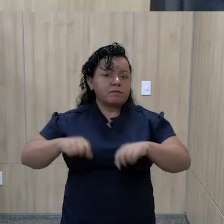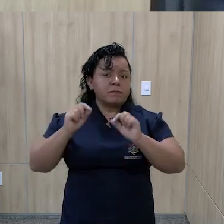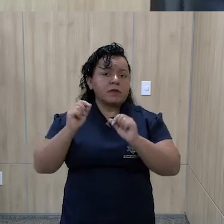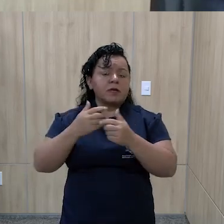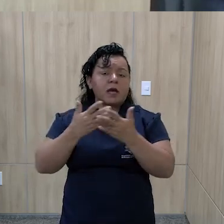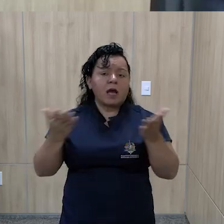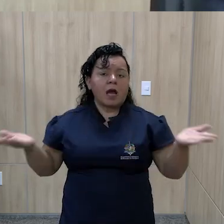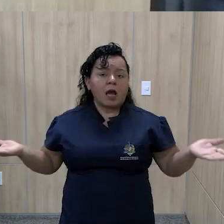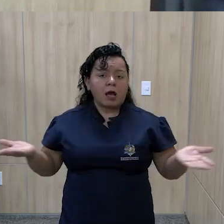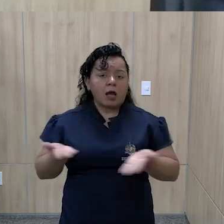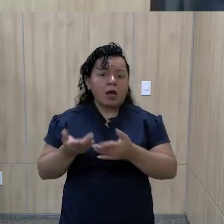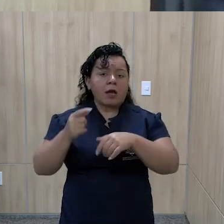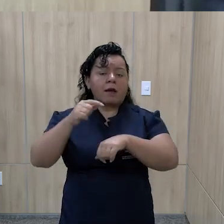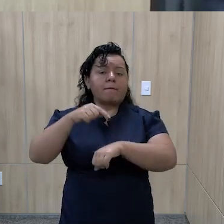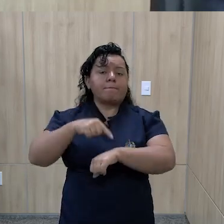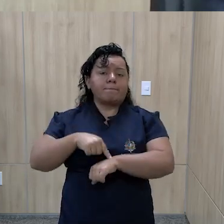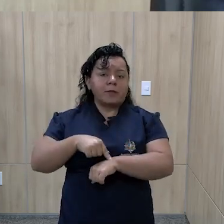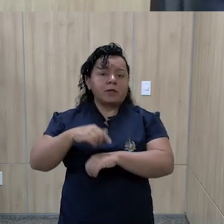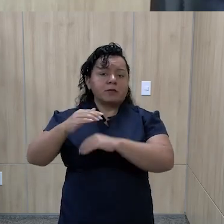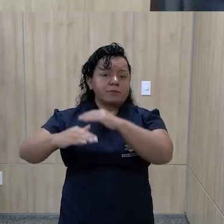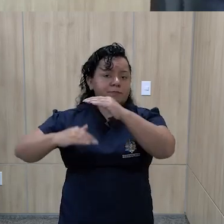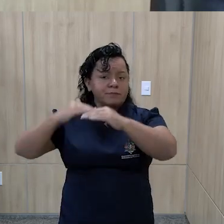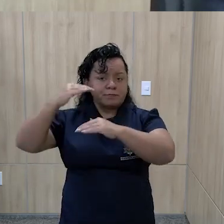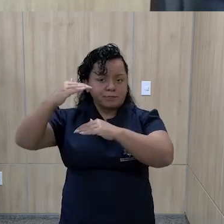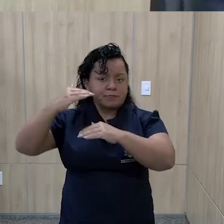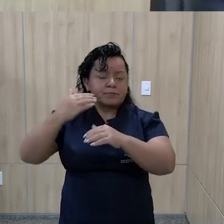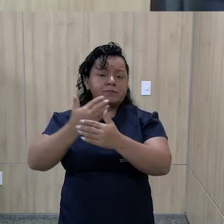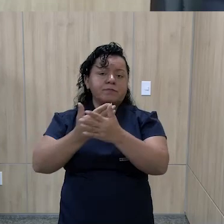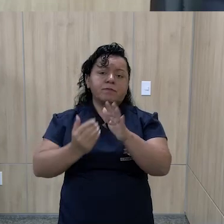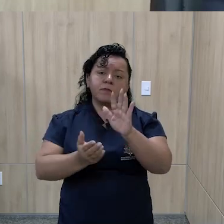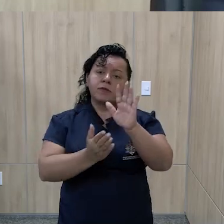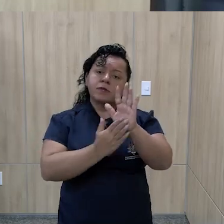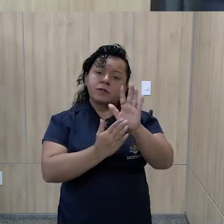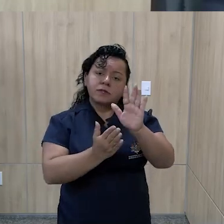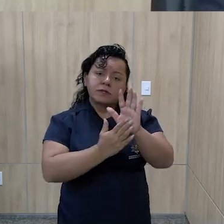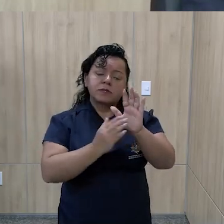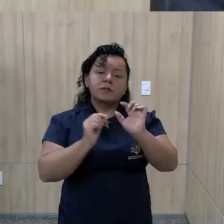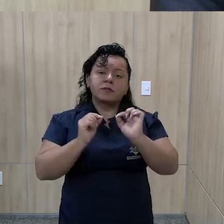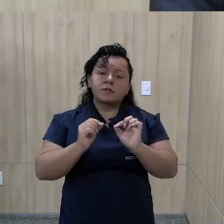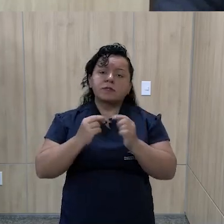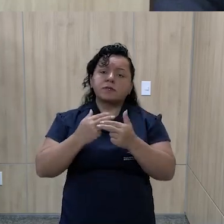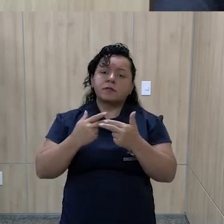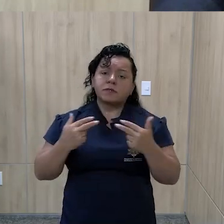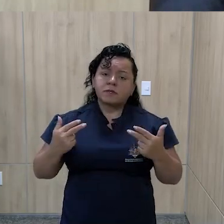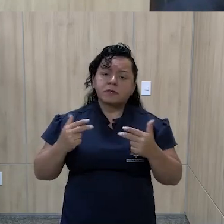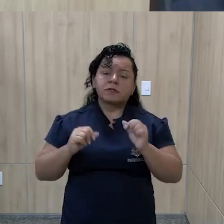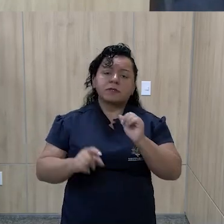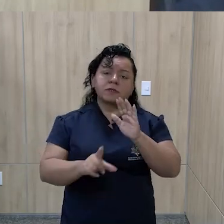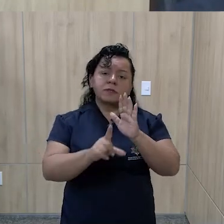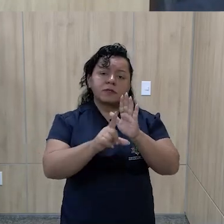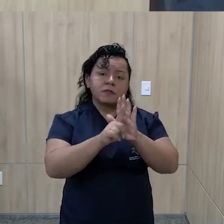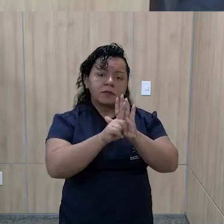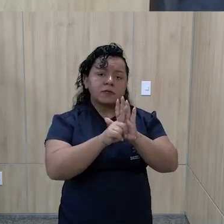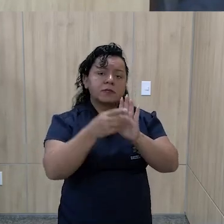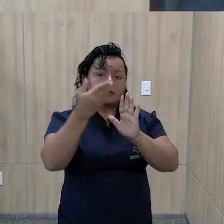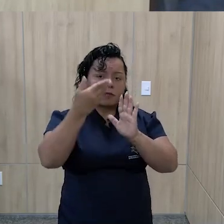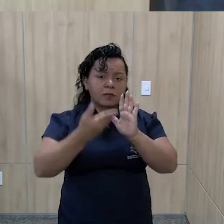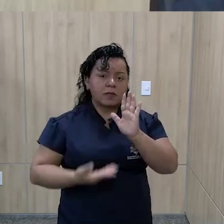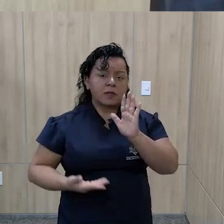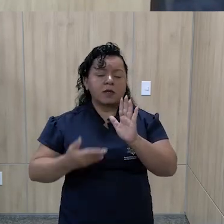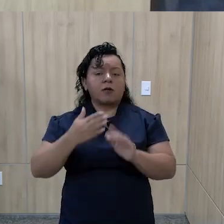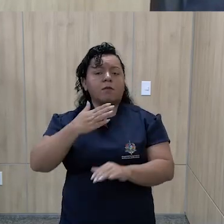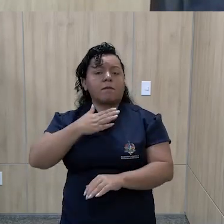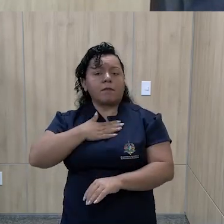presidente neste momento de nós avançarmos através da propositura por parte do